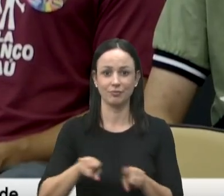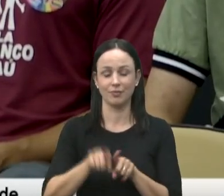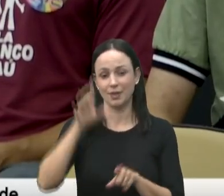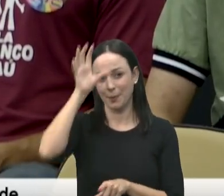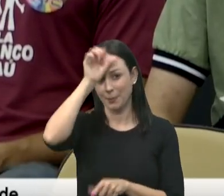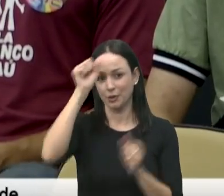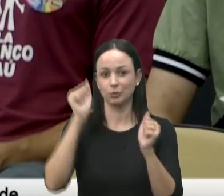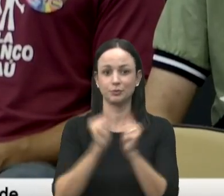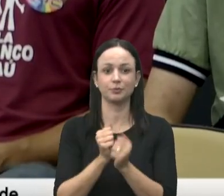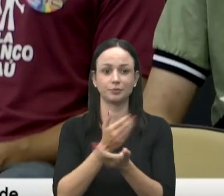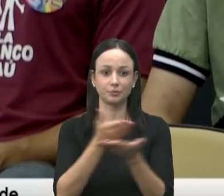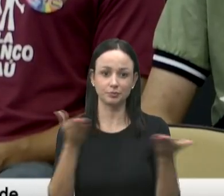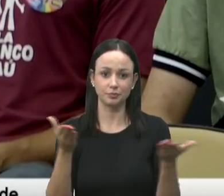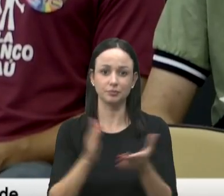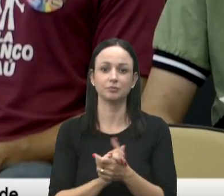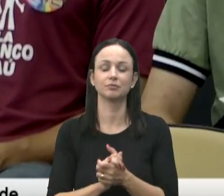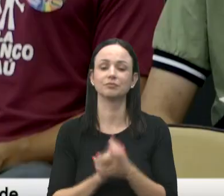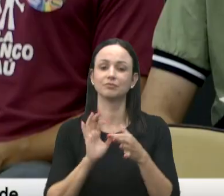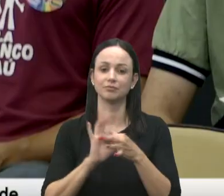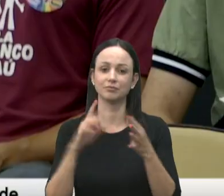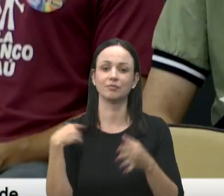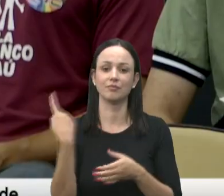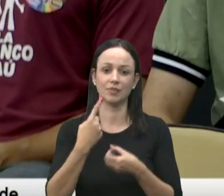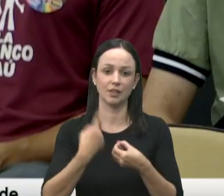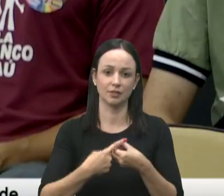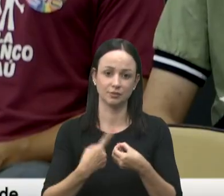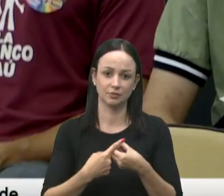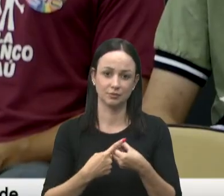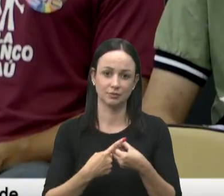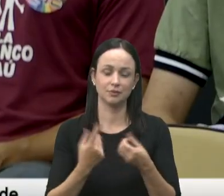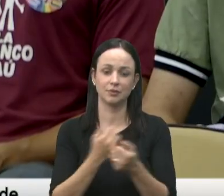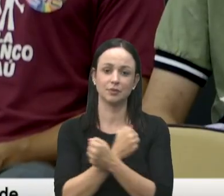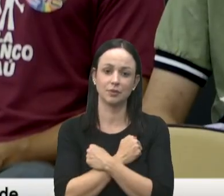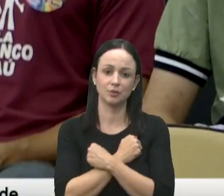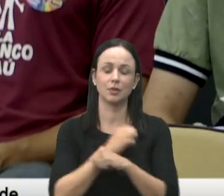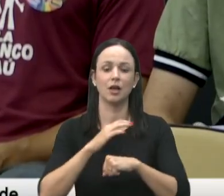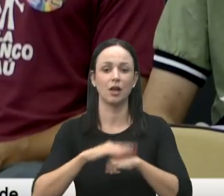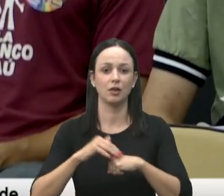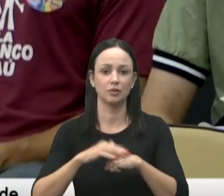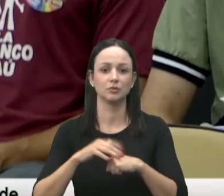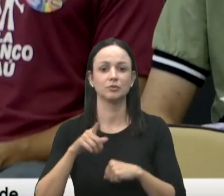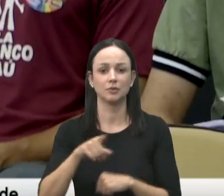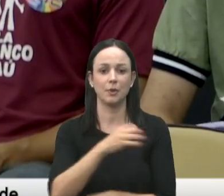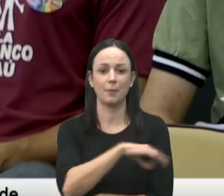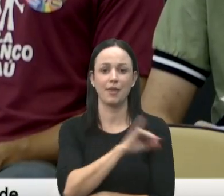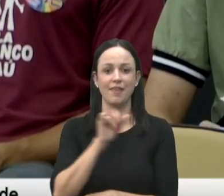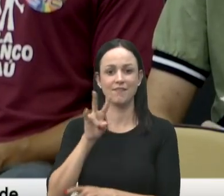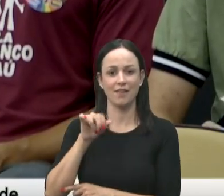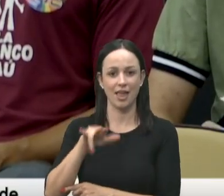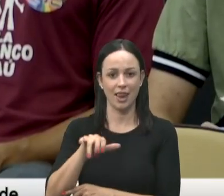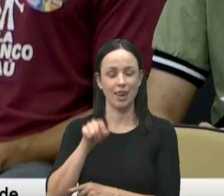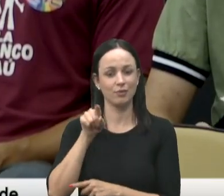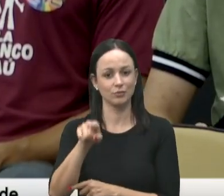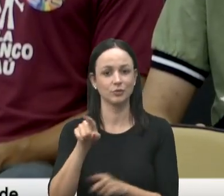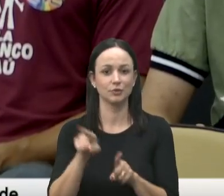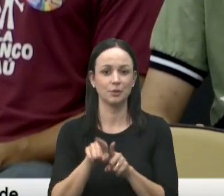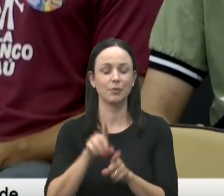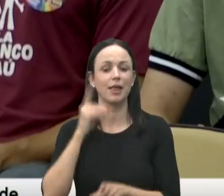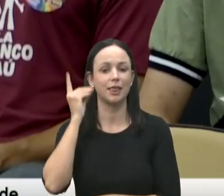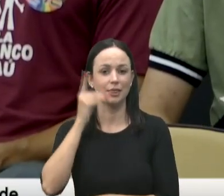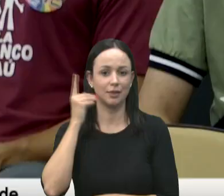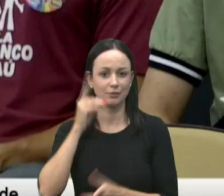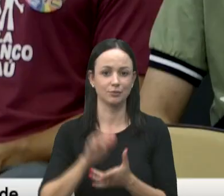com vocês e colocar à disposição nossa cidade, deixar um abraço carinhoso da prefeita Ivana para a senhora, para o